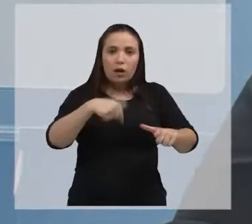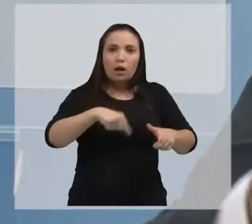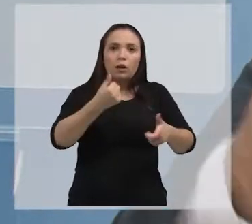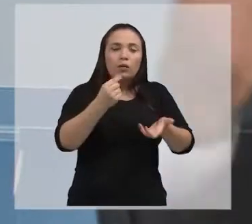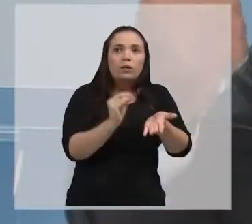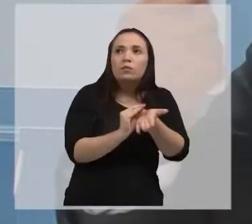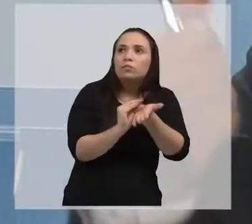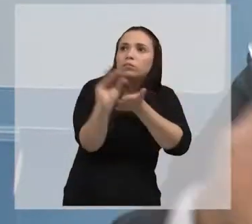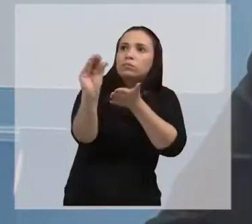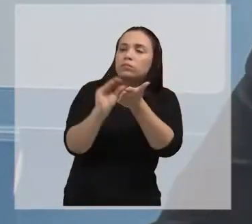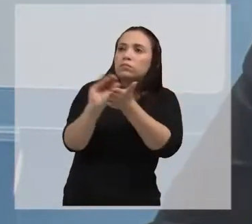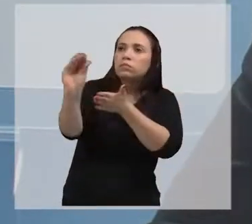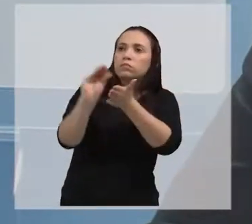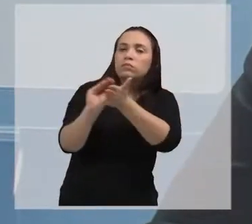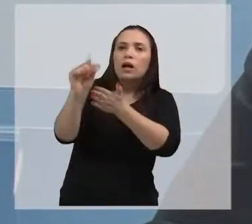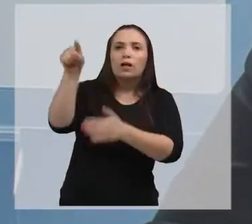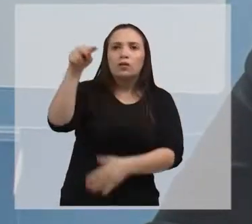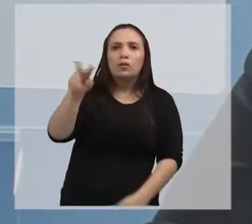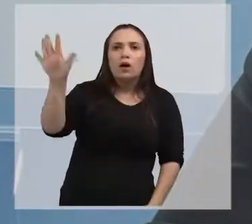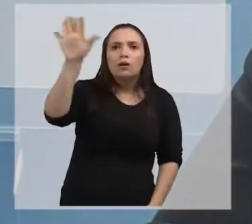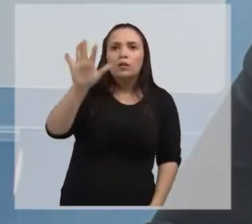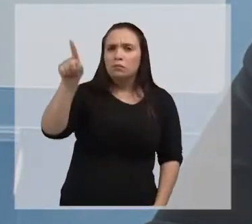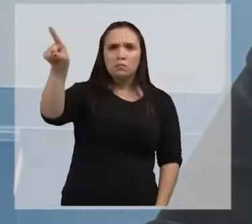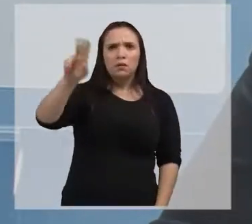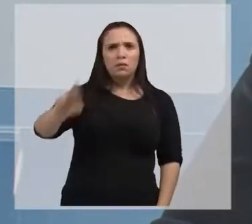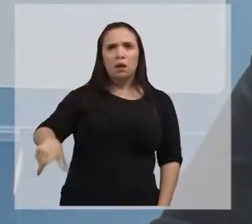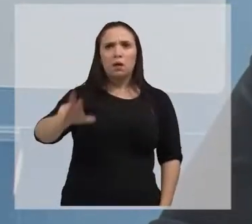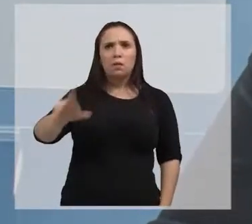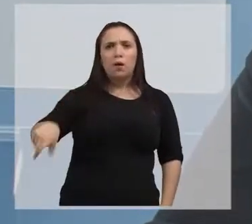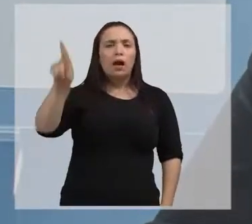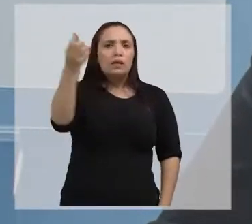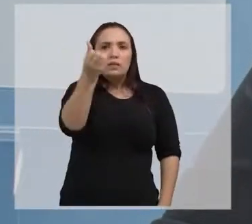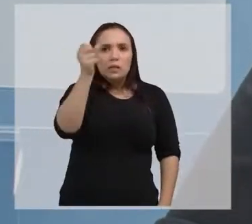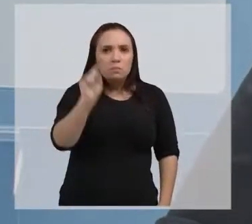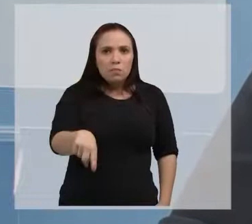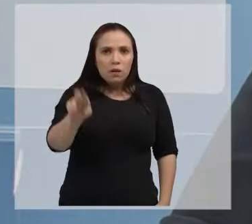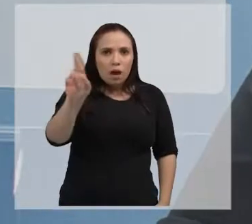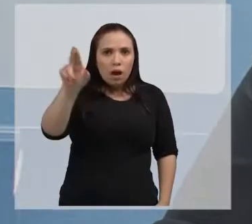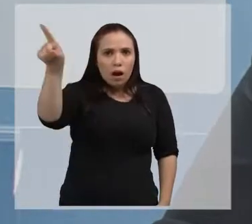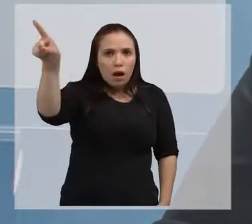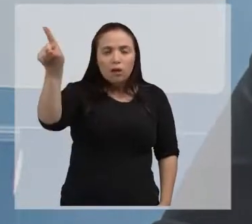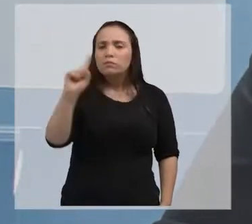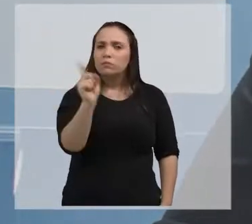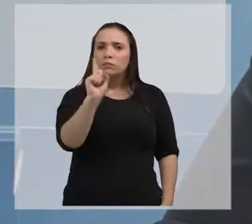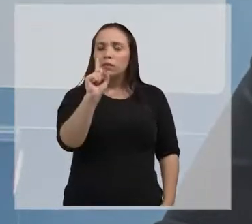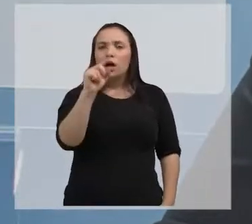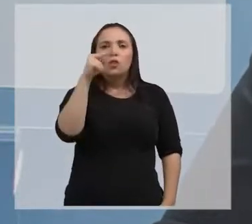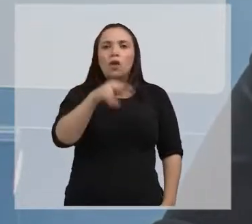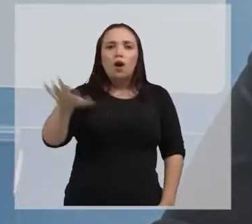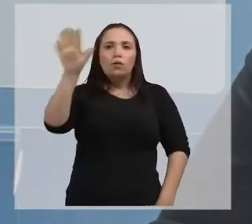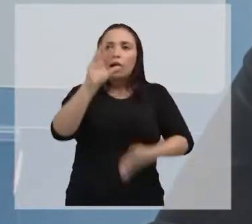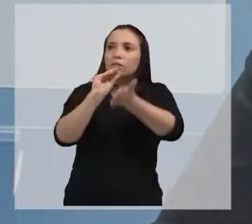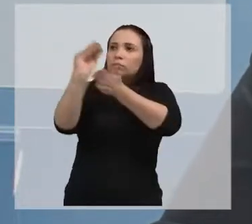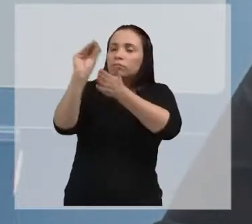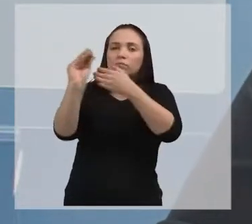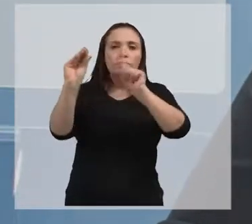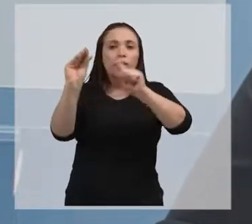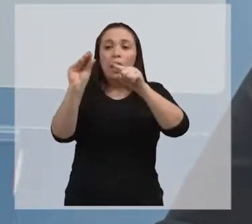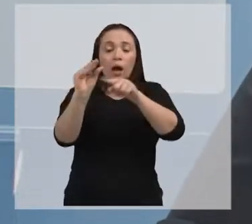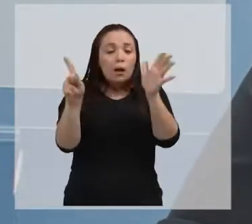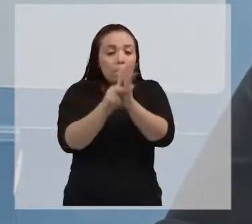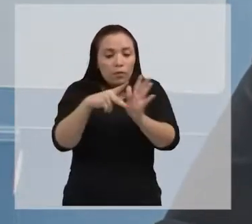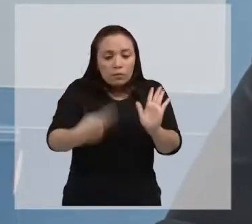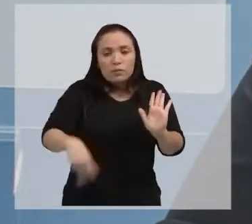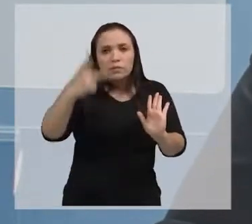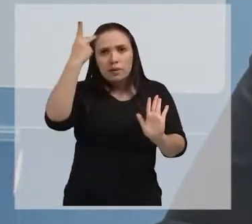Nordeste, que eles não eram para ganhar 6 mil reais lá não, os professores não. Quem era para ganhar era vocês aqui, que o dinheiro estão pagando os nordestinos é nosso aqui de São Paulo.